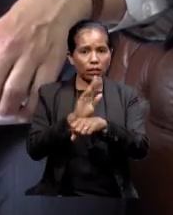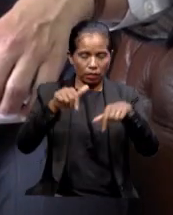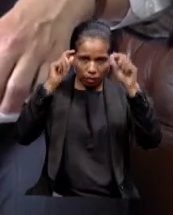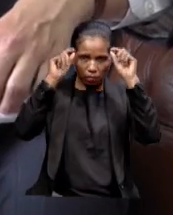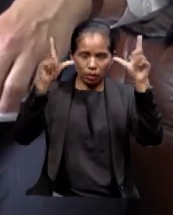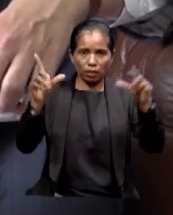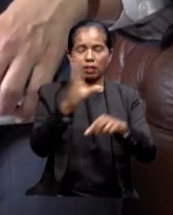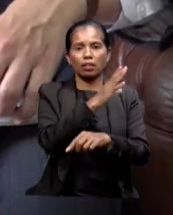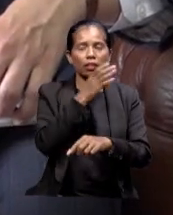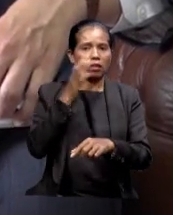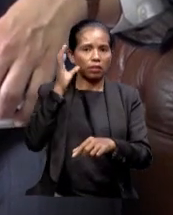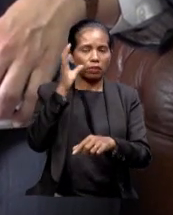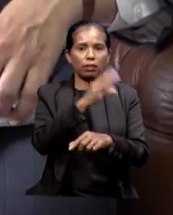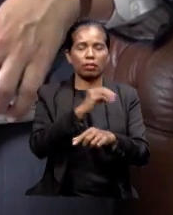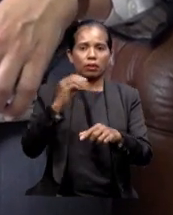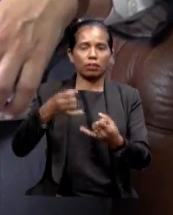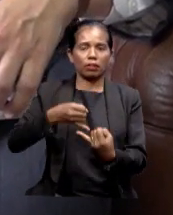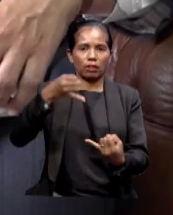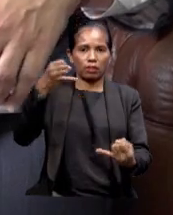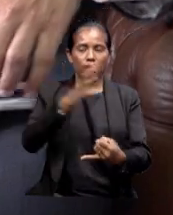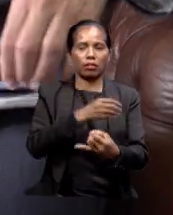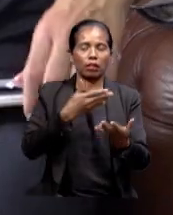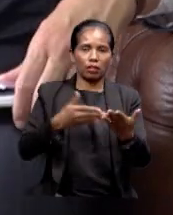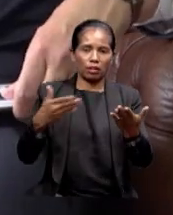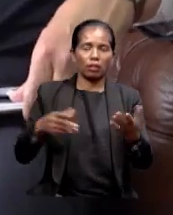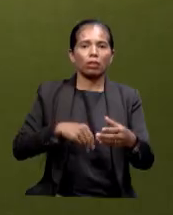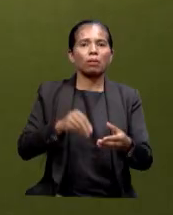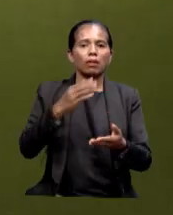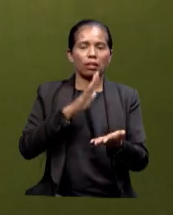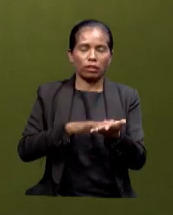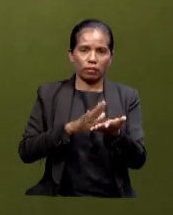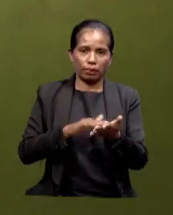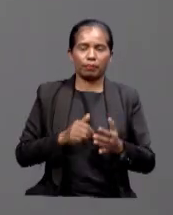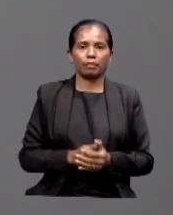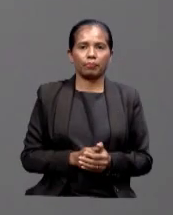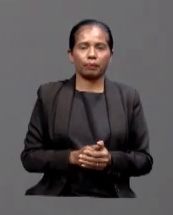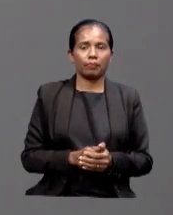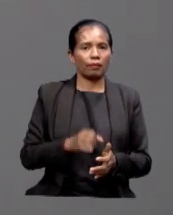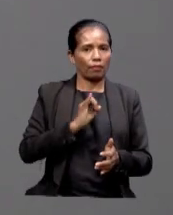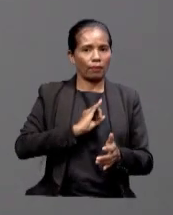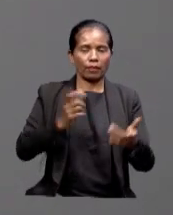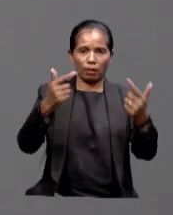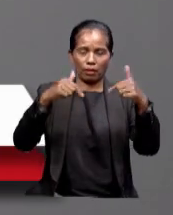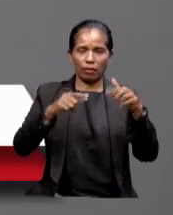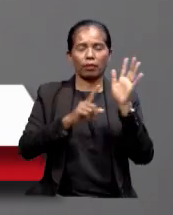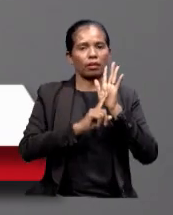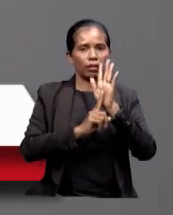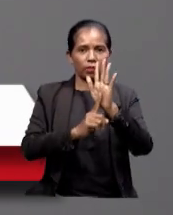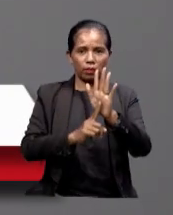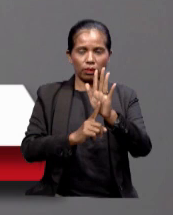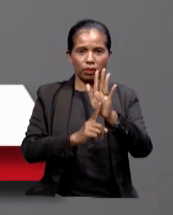area agrikultura familiar, nutrisaun no alimentasaun skolar. Ao Maidate, para tudo,